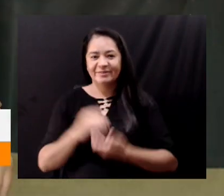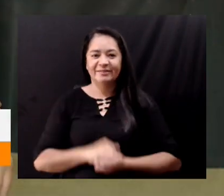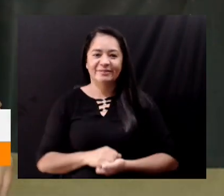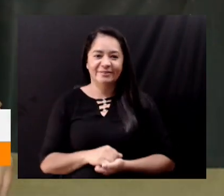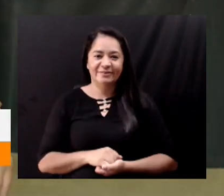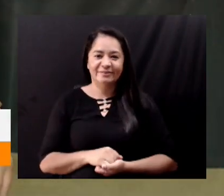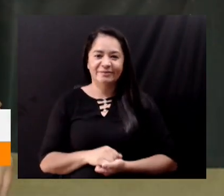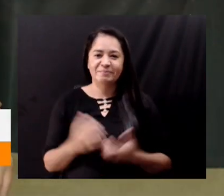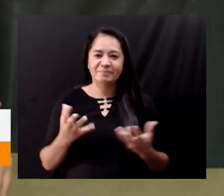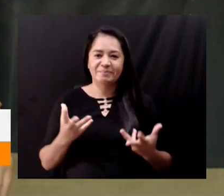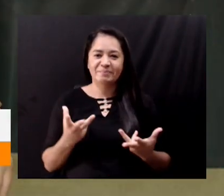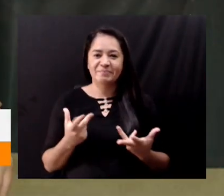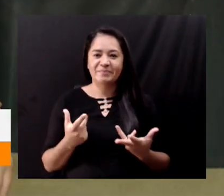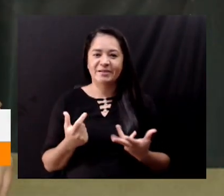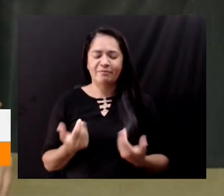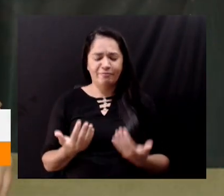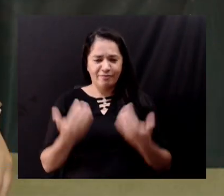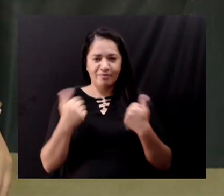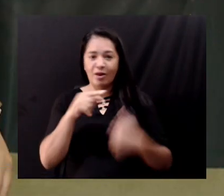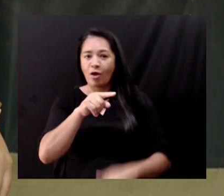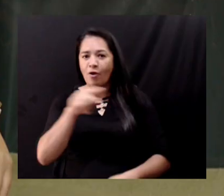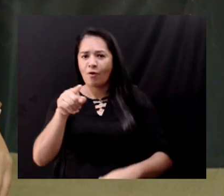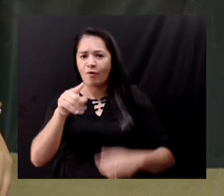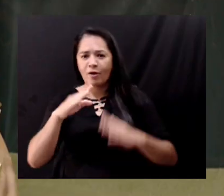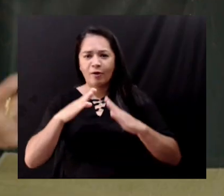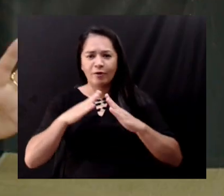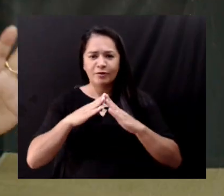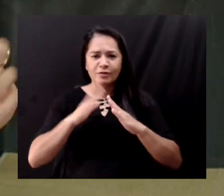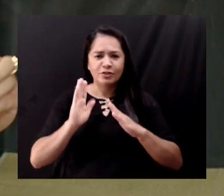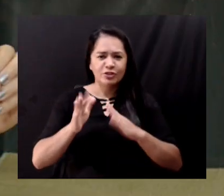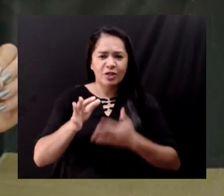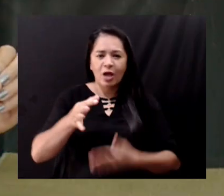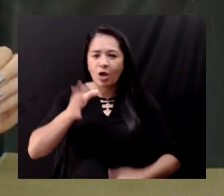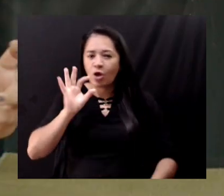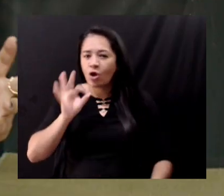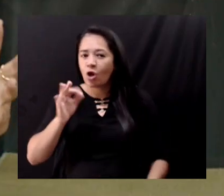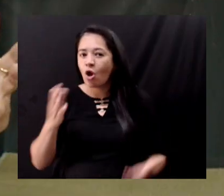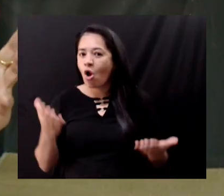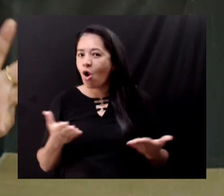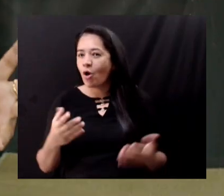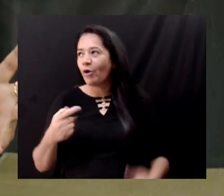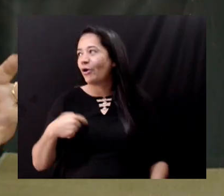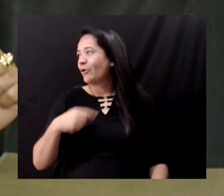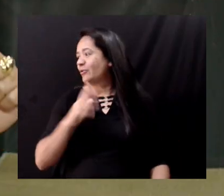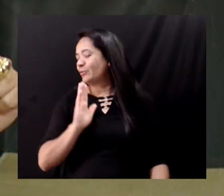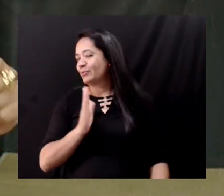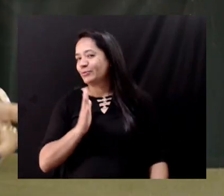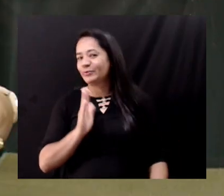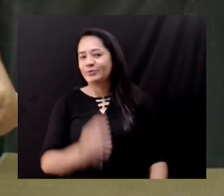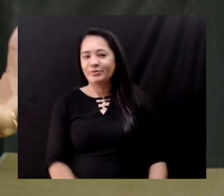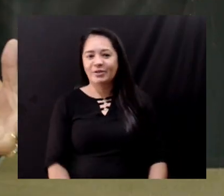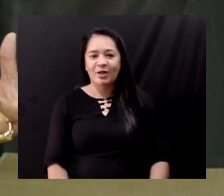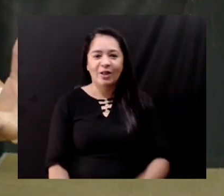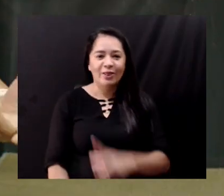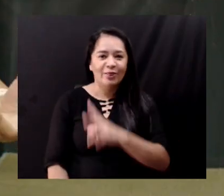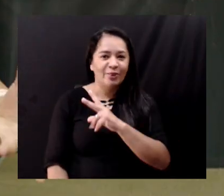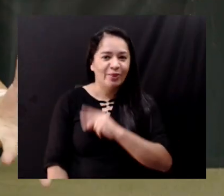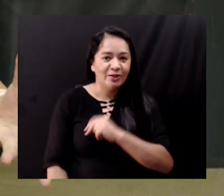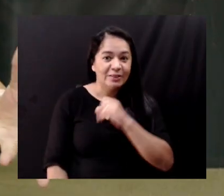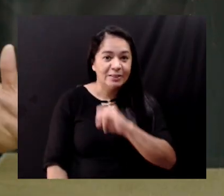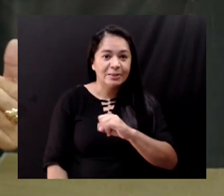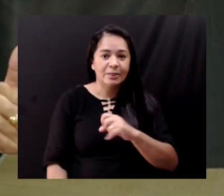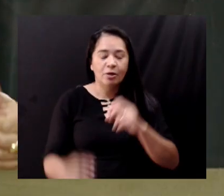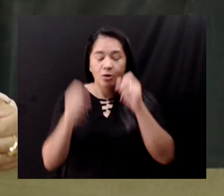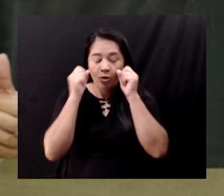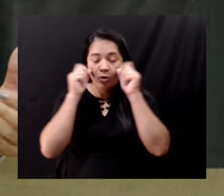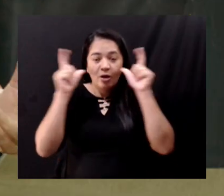Maravilha! Vamos lá, e você aí de casa? Já tomou seu cafezinho hoje? Eu já. Gente, é impressionante. Se eu acordo e não tomo meu